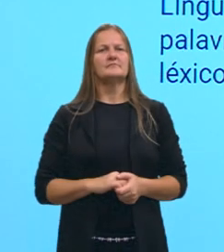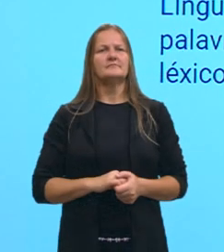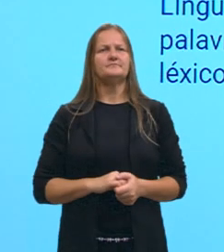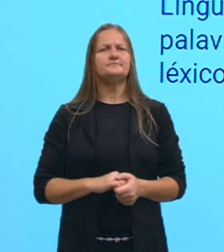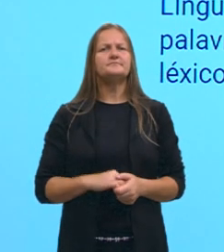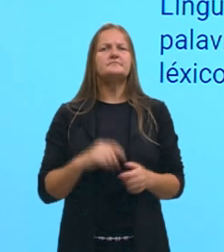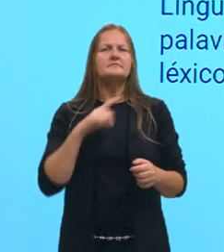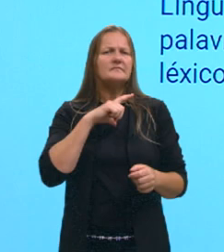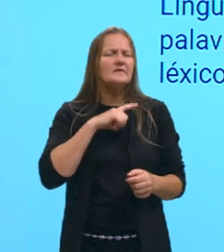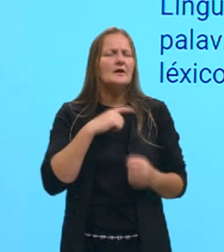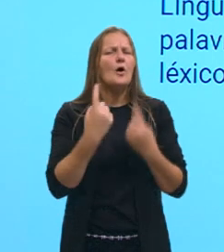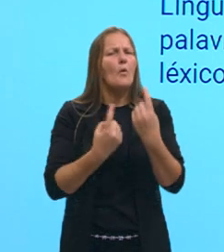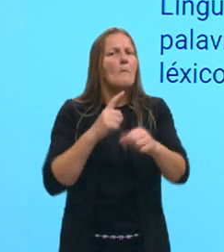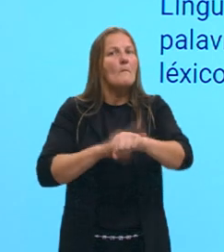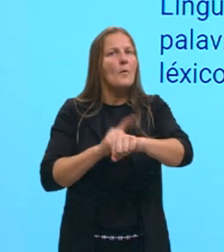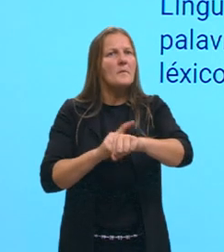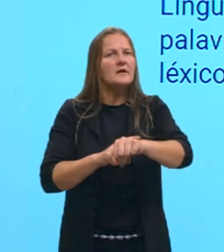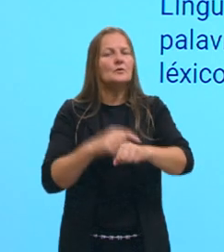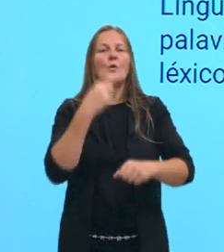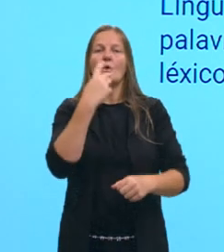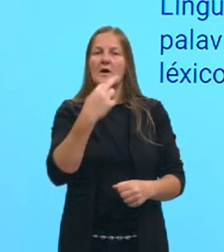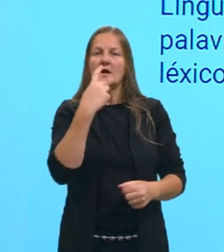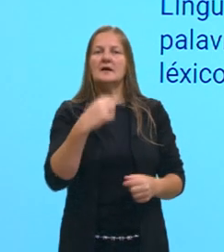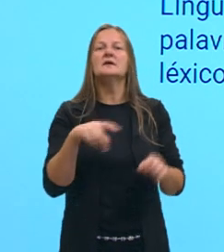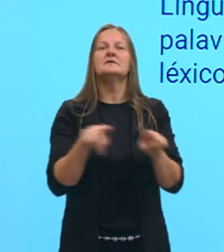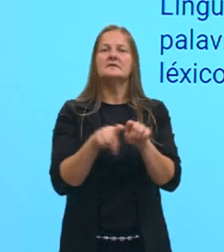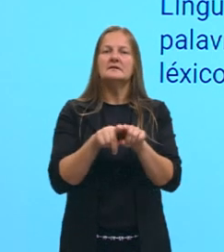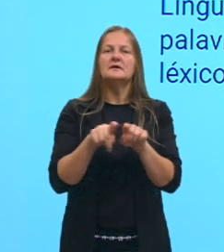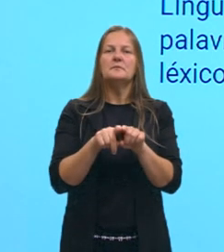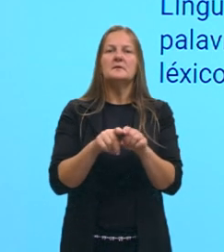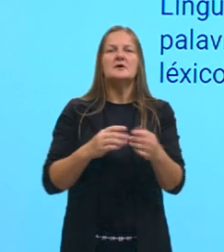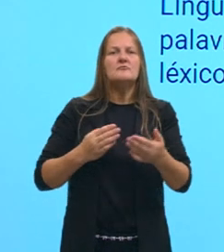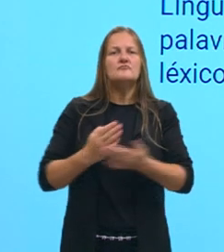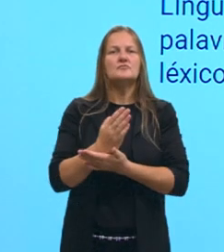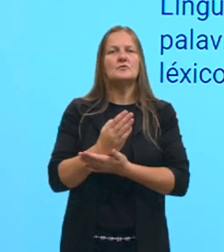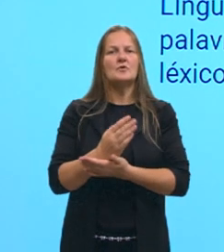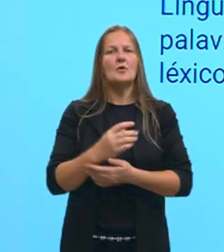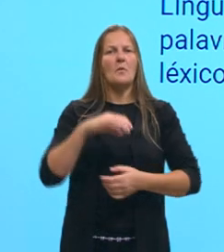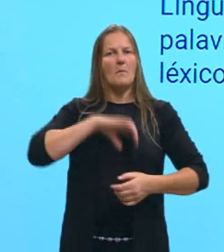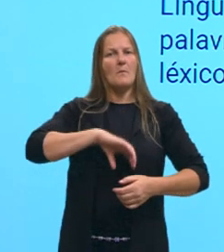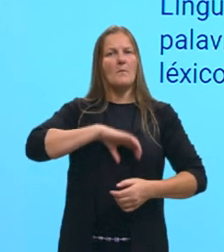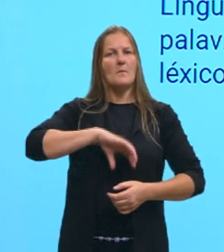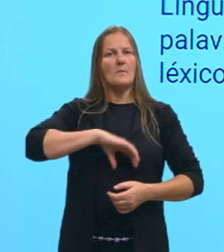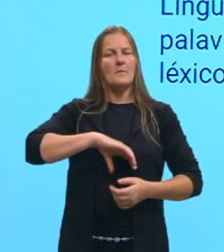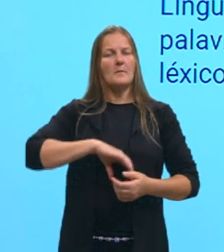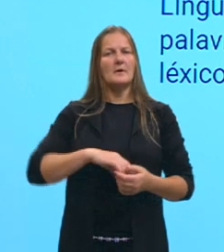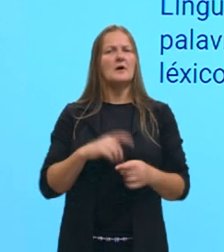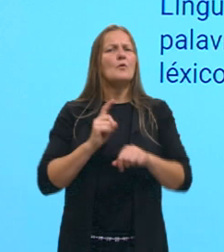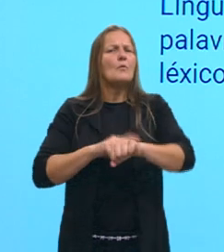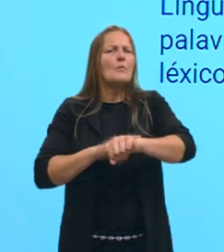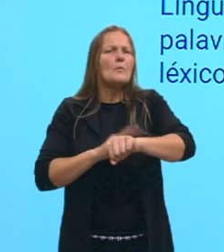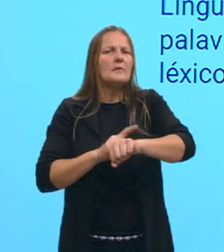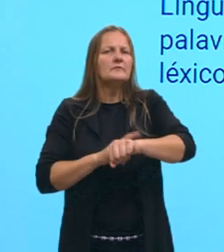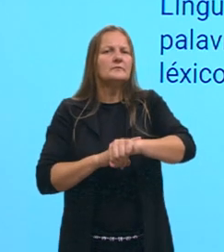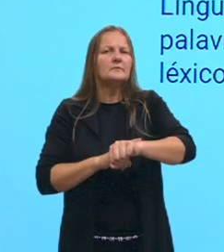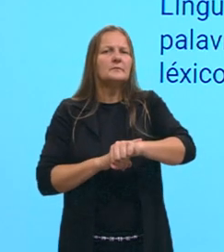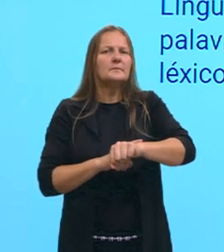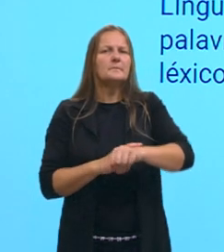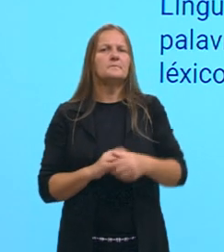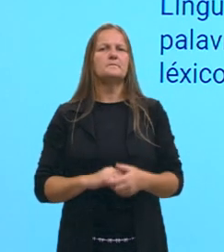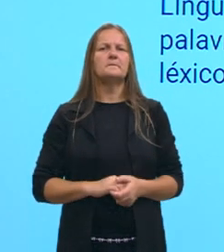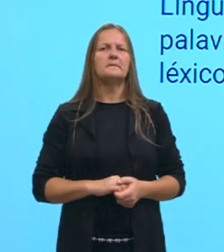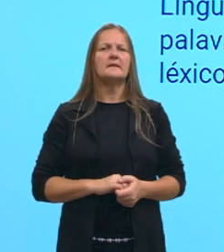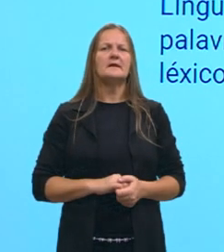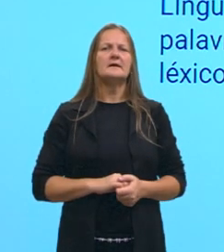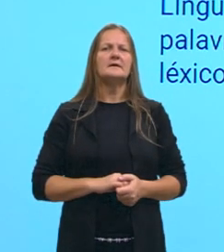e um certo momento que a língua inglesa entrou para a língua portuguesa e que momento é esse é o momento